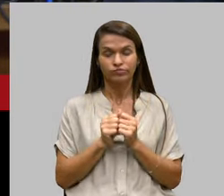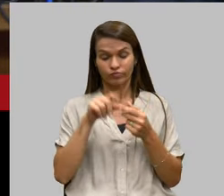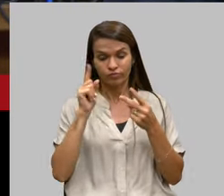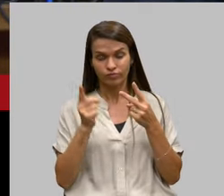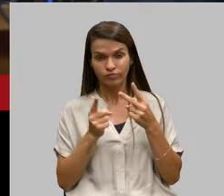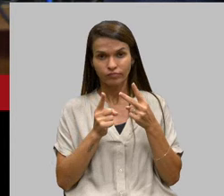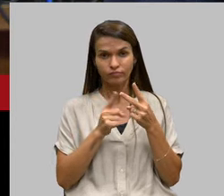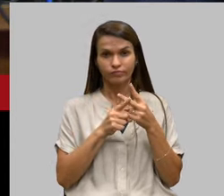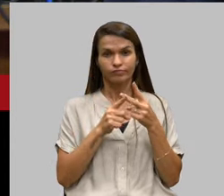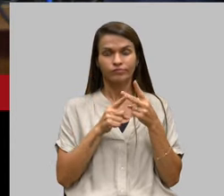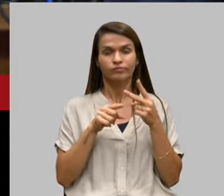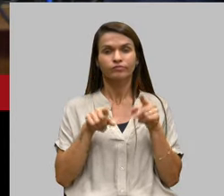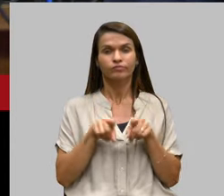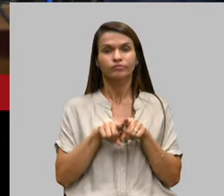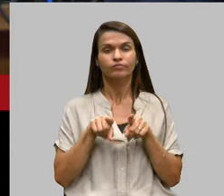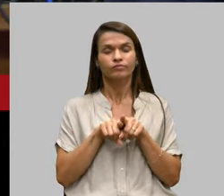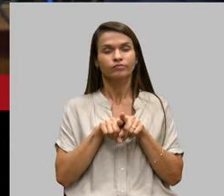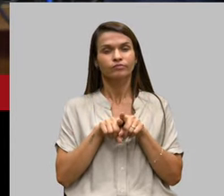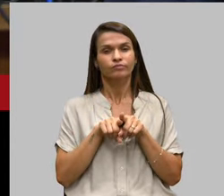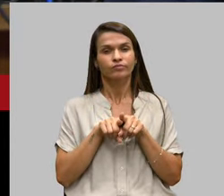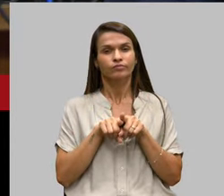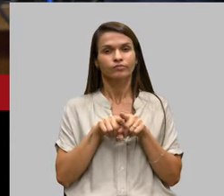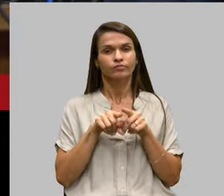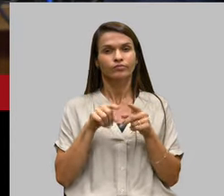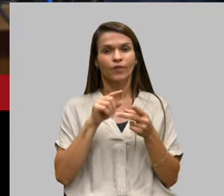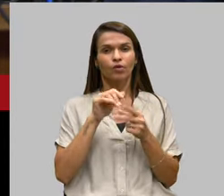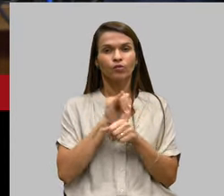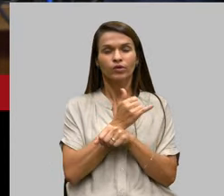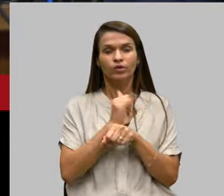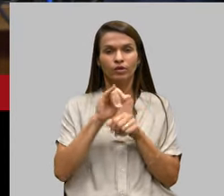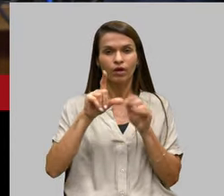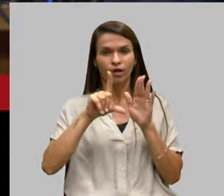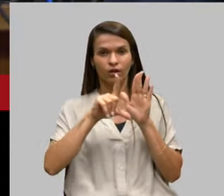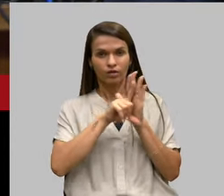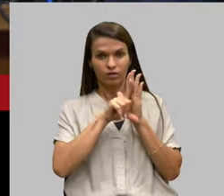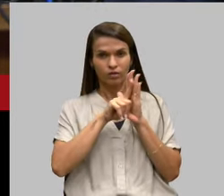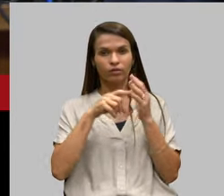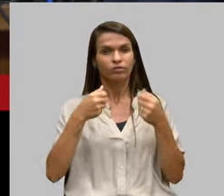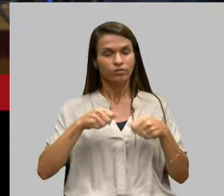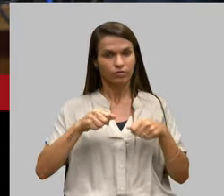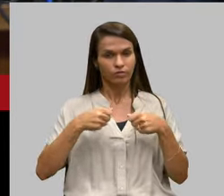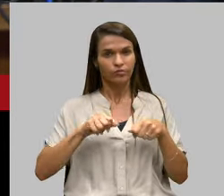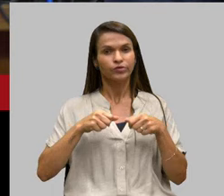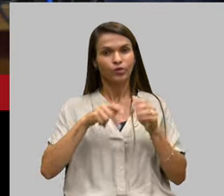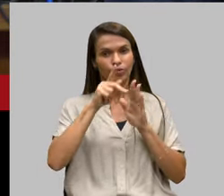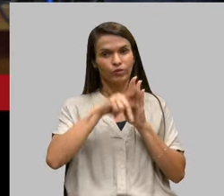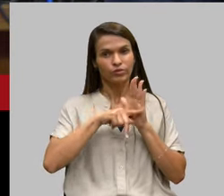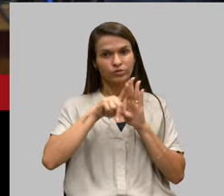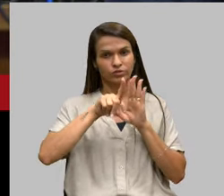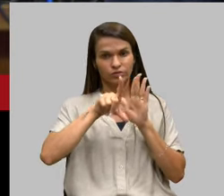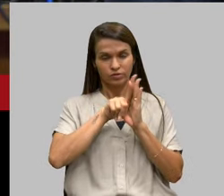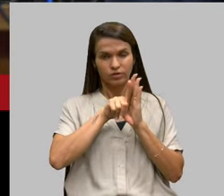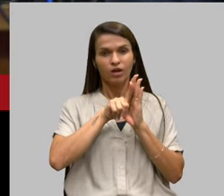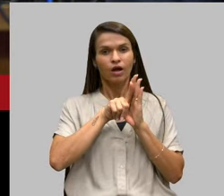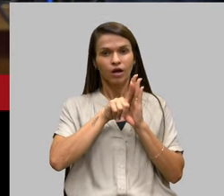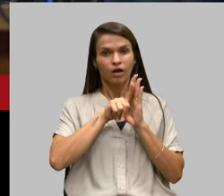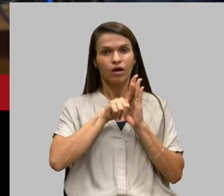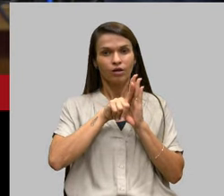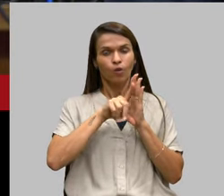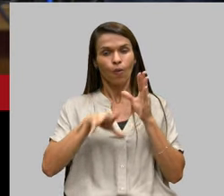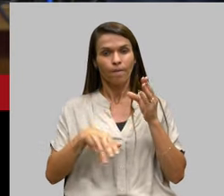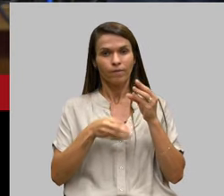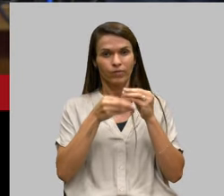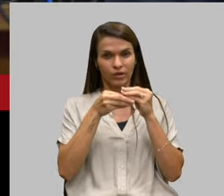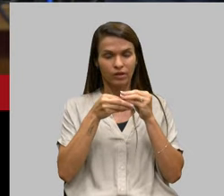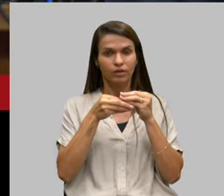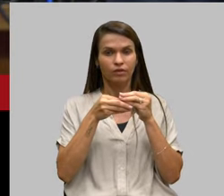meio de uma uma né então uma estratégia Legislativa prec né É necessário um projeto de lei no caso foi até um projeto de lei complementar